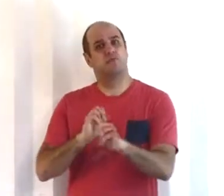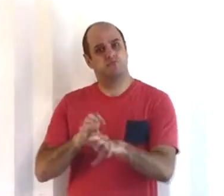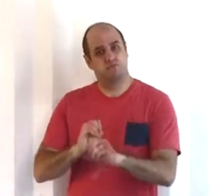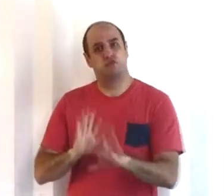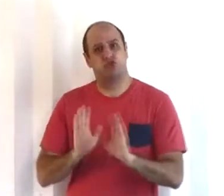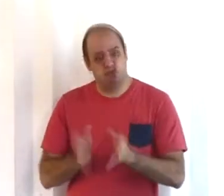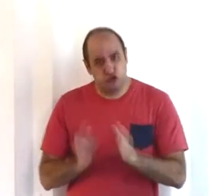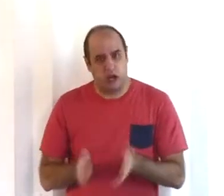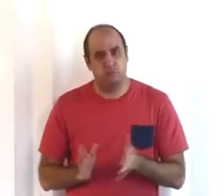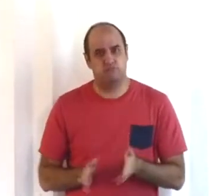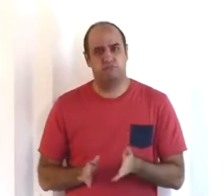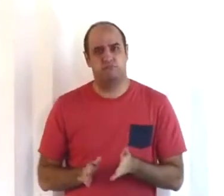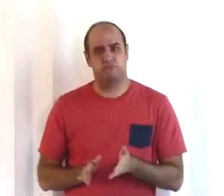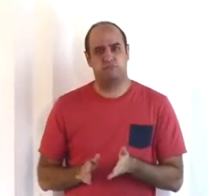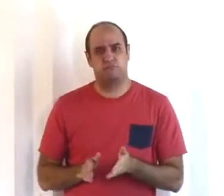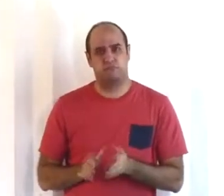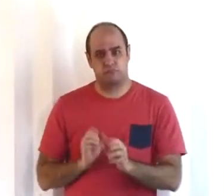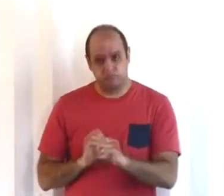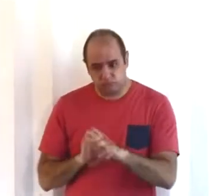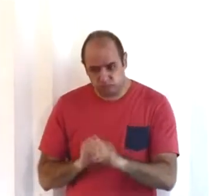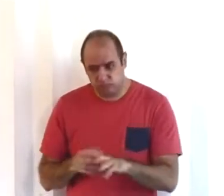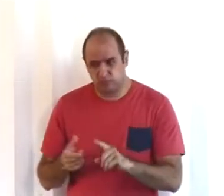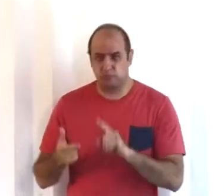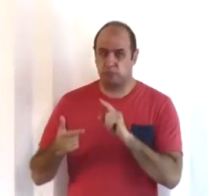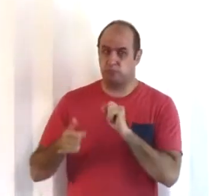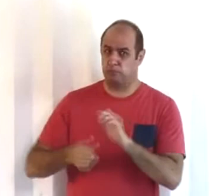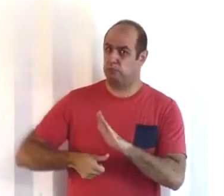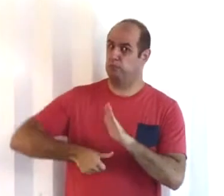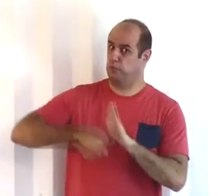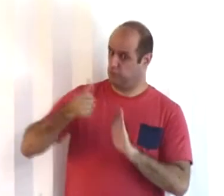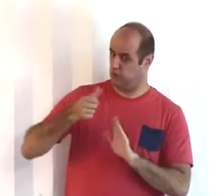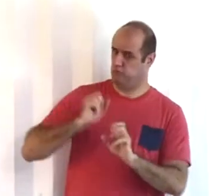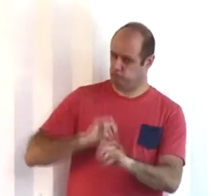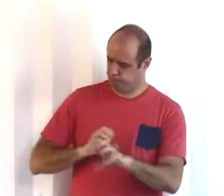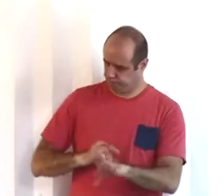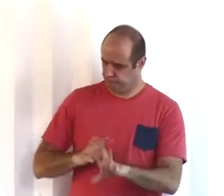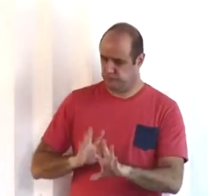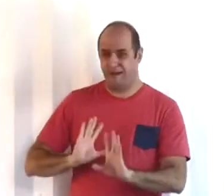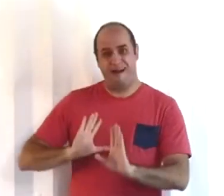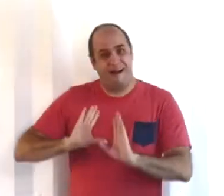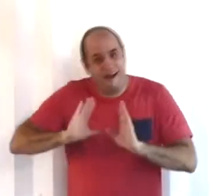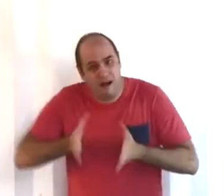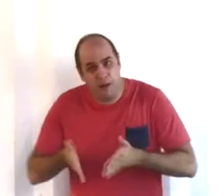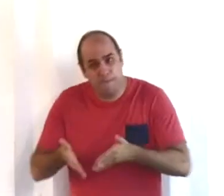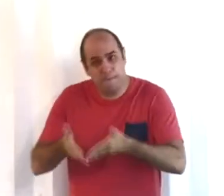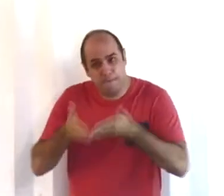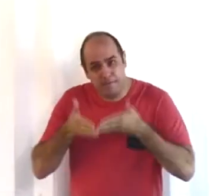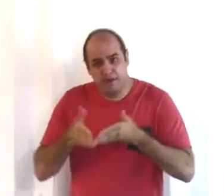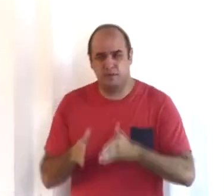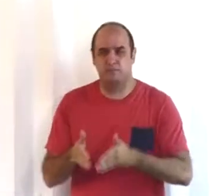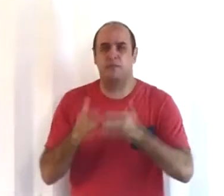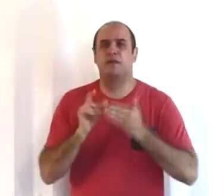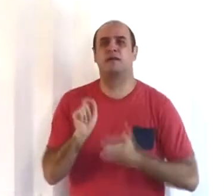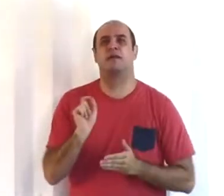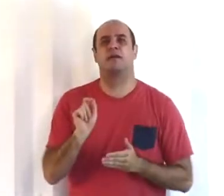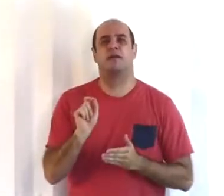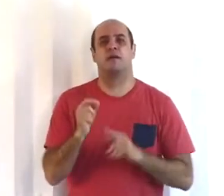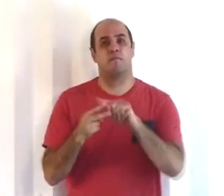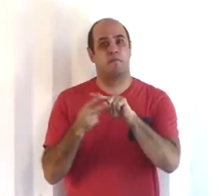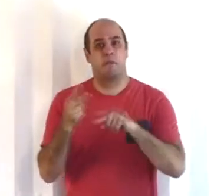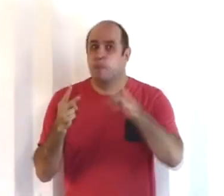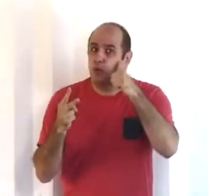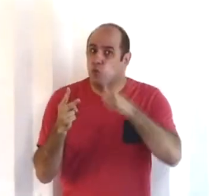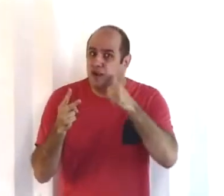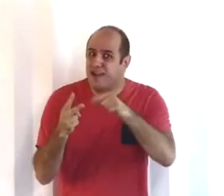deu uma instrução, agora ele faz uma solicitação. E essa solicitação, esse pedido, é que elas